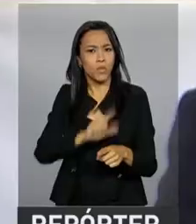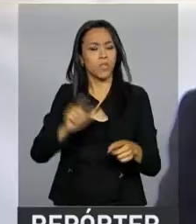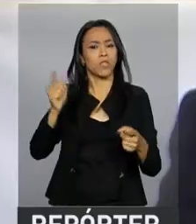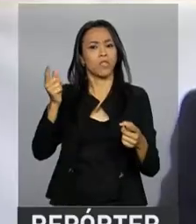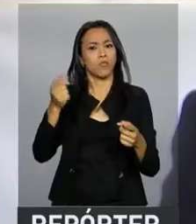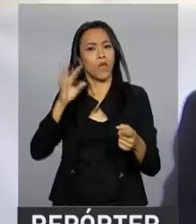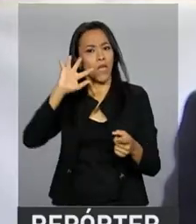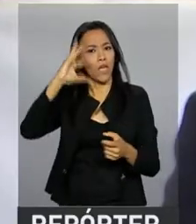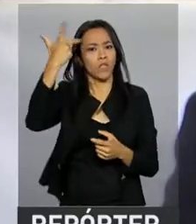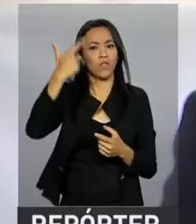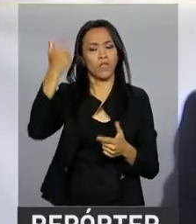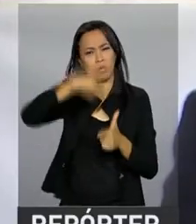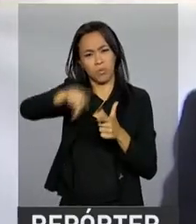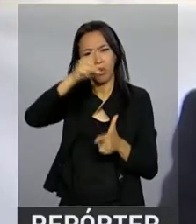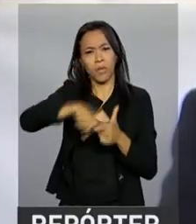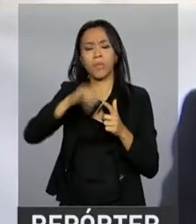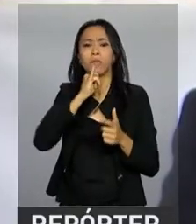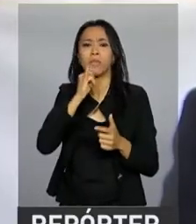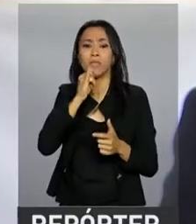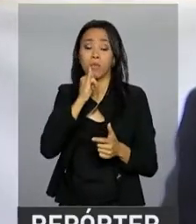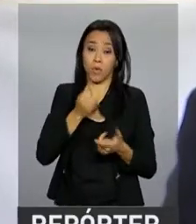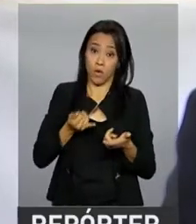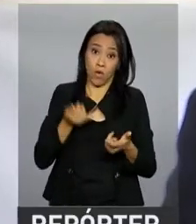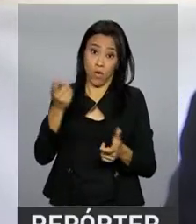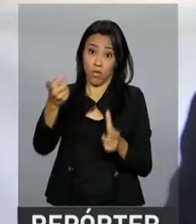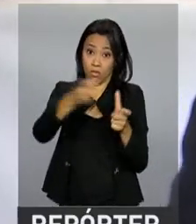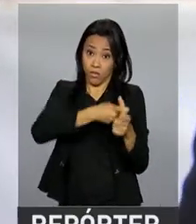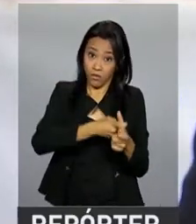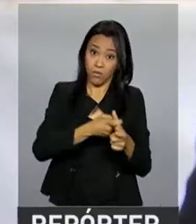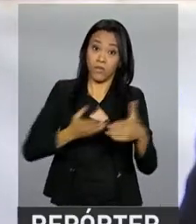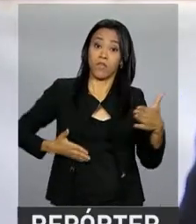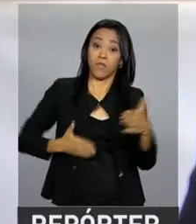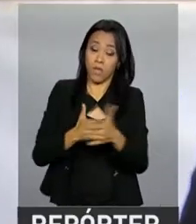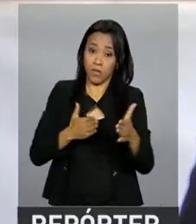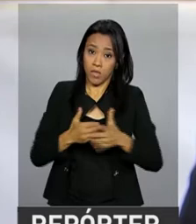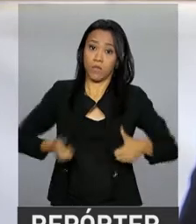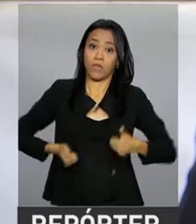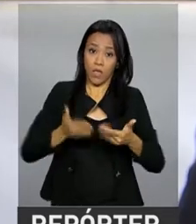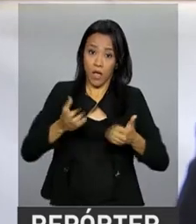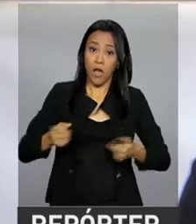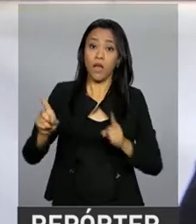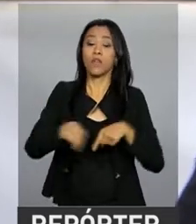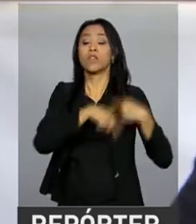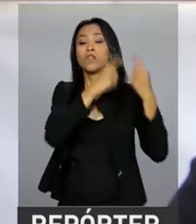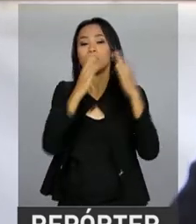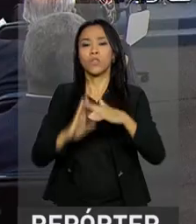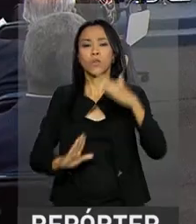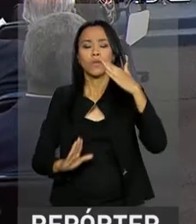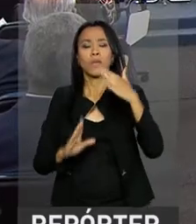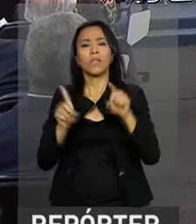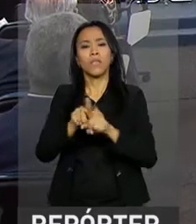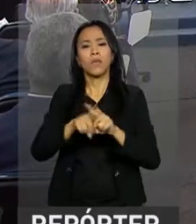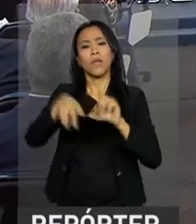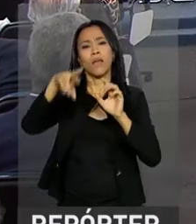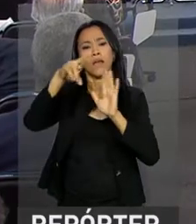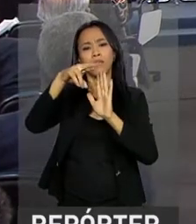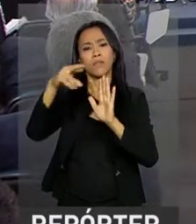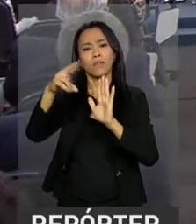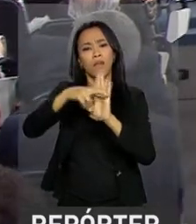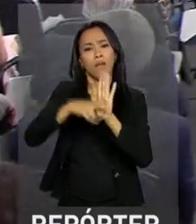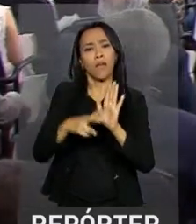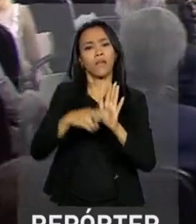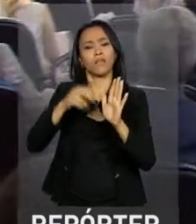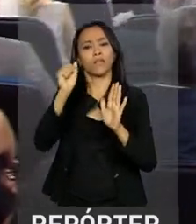econômica, como o déficit nas contas públicas, com o teto para os gastos públicos e a reforma da Previdência, e afirmou que a